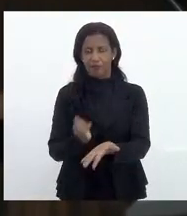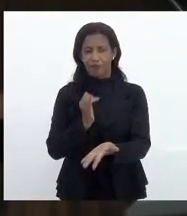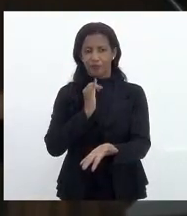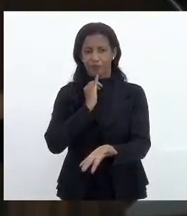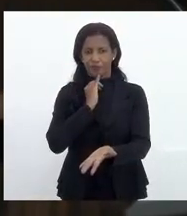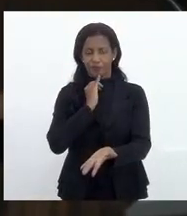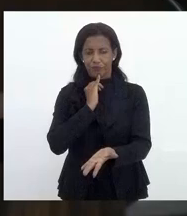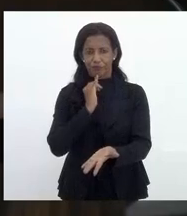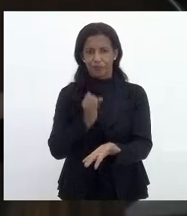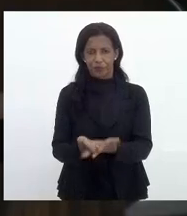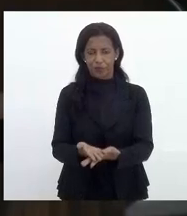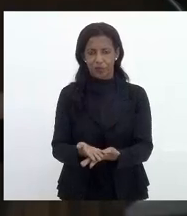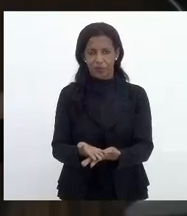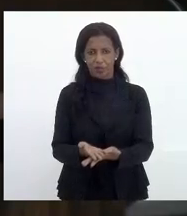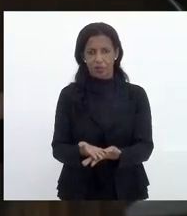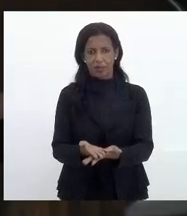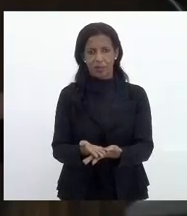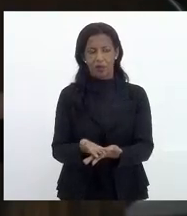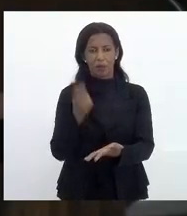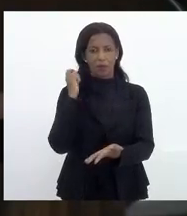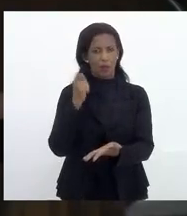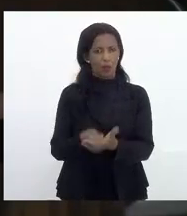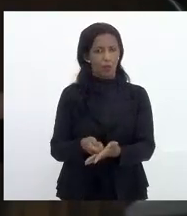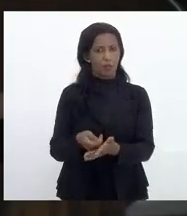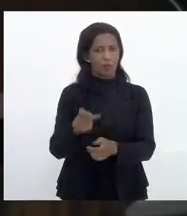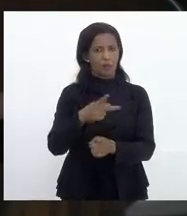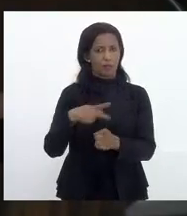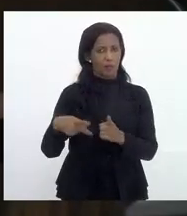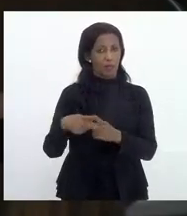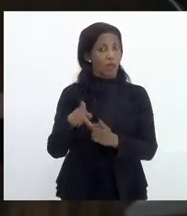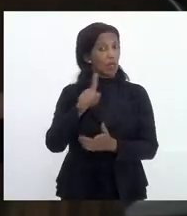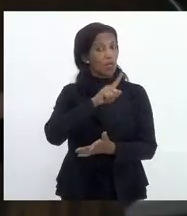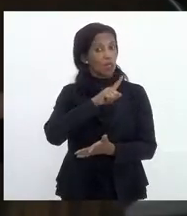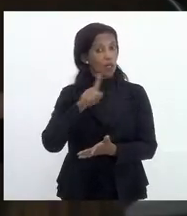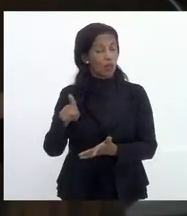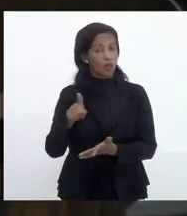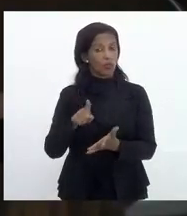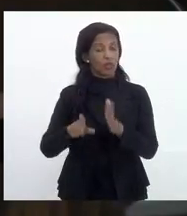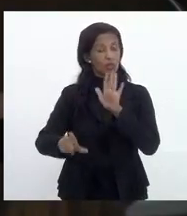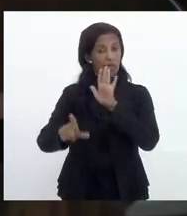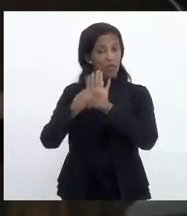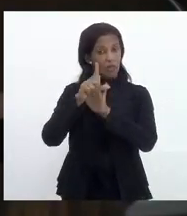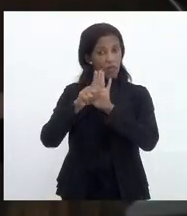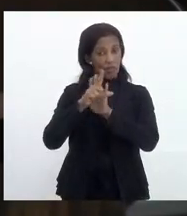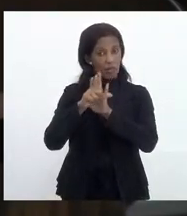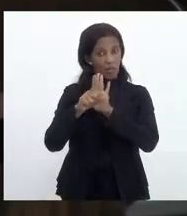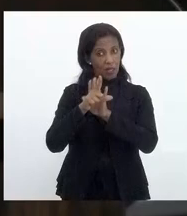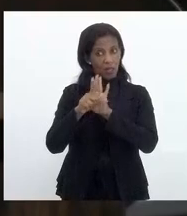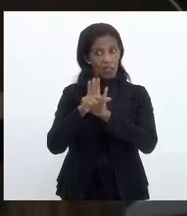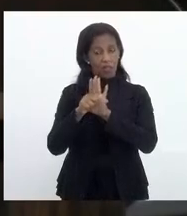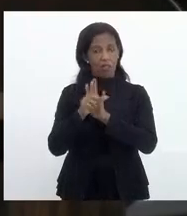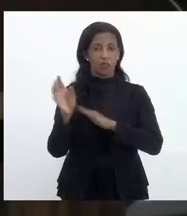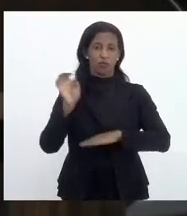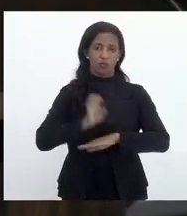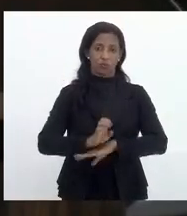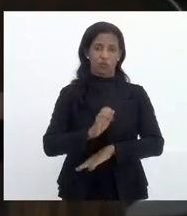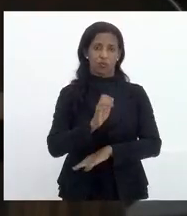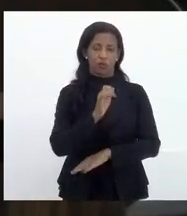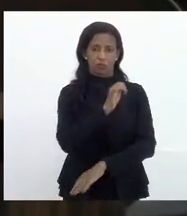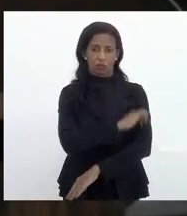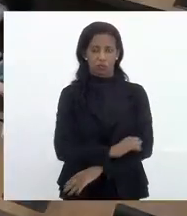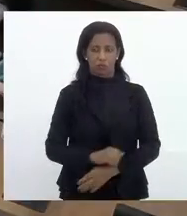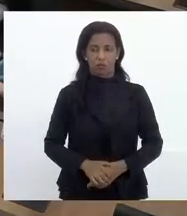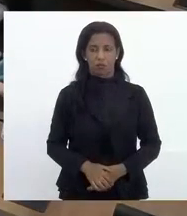da contribuição previdenciária que não está prevista na legislação do Estado do Rio de